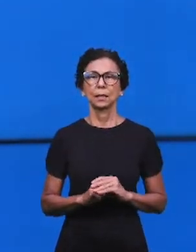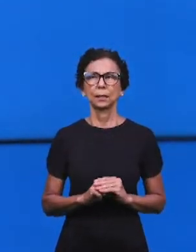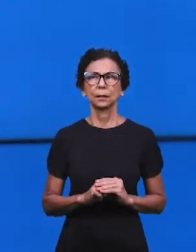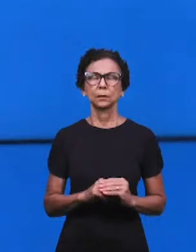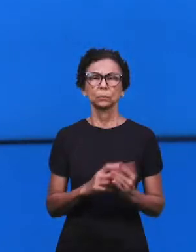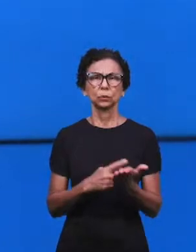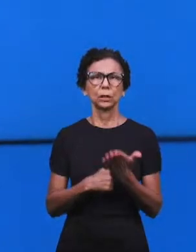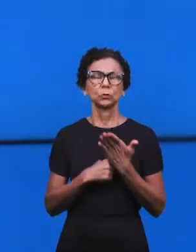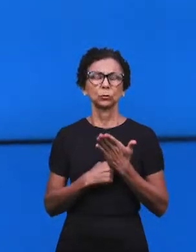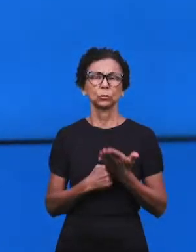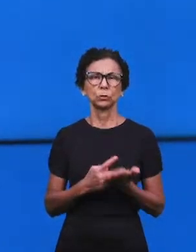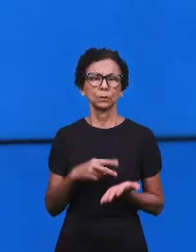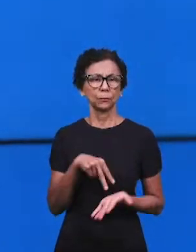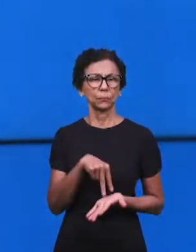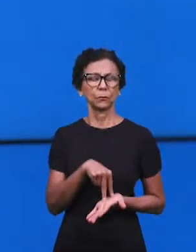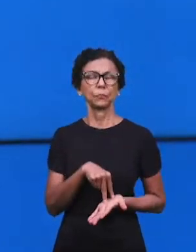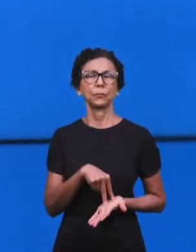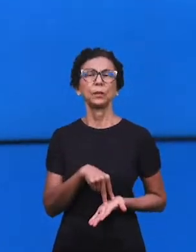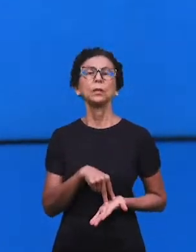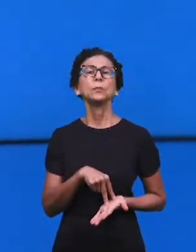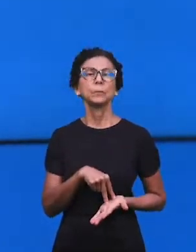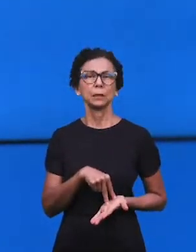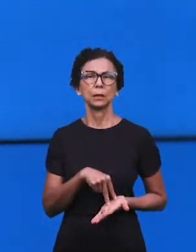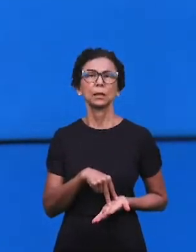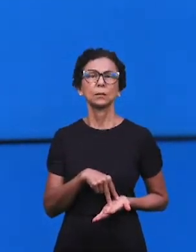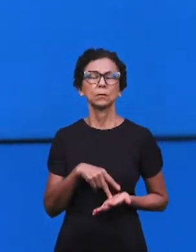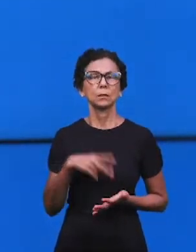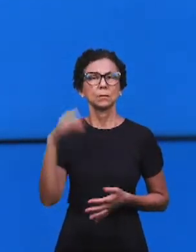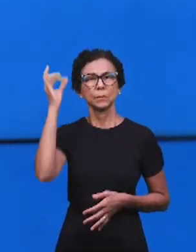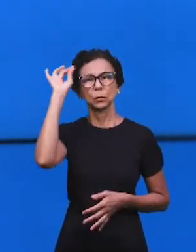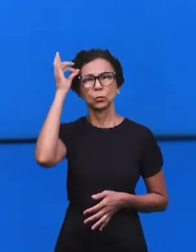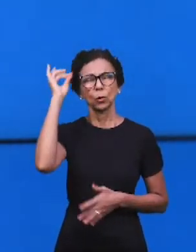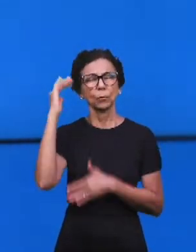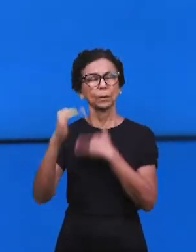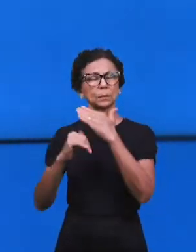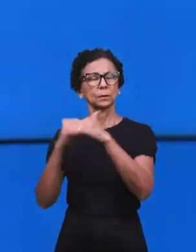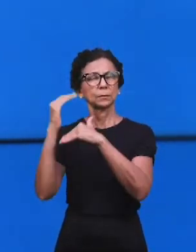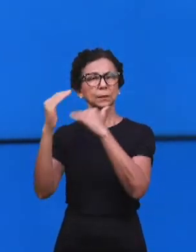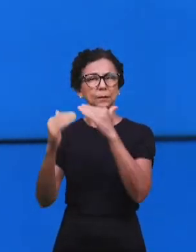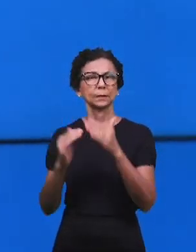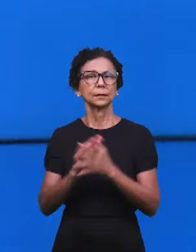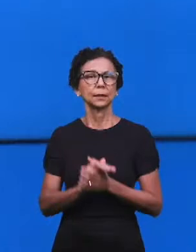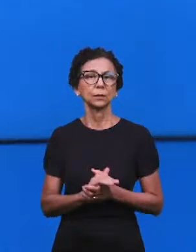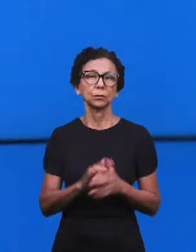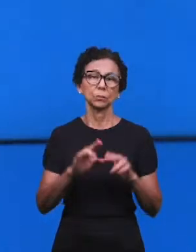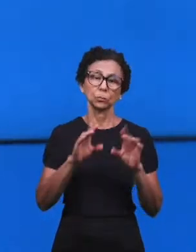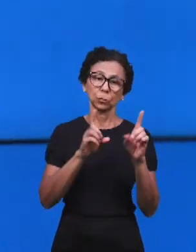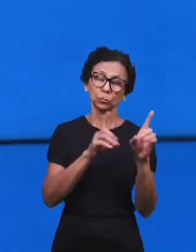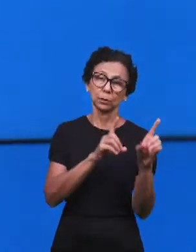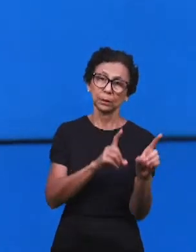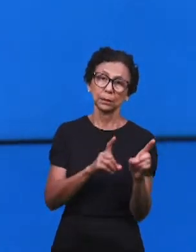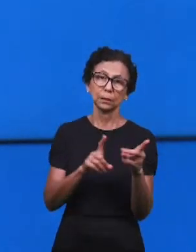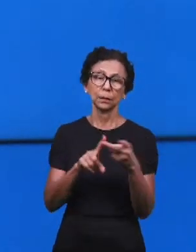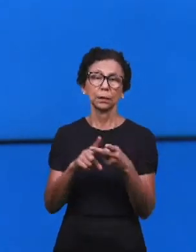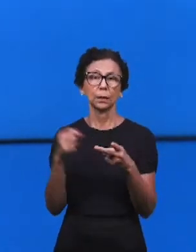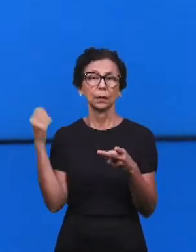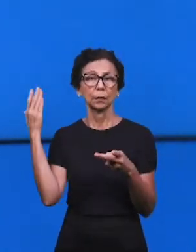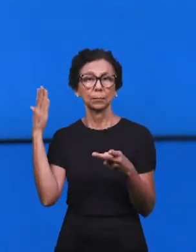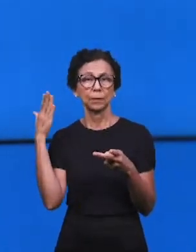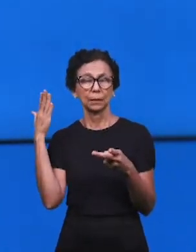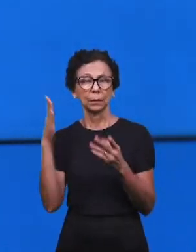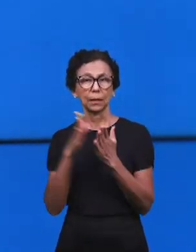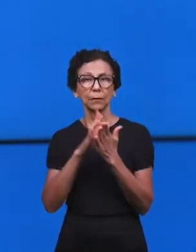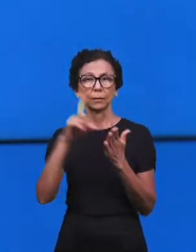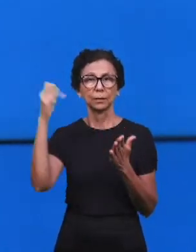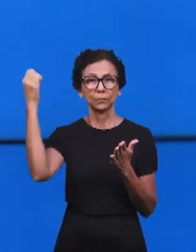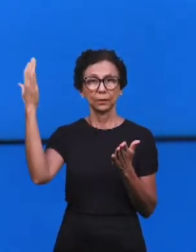o alimento da palavra, da doutrina, e tem sido uma bênção para nós. Esse aspecto foi muito bem pontificado e muito bem